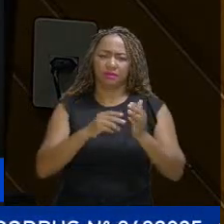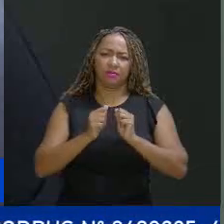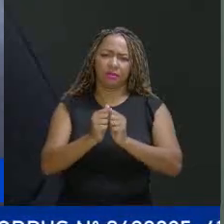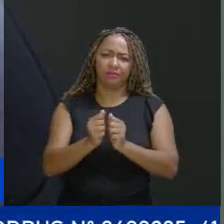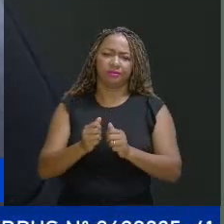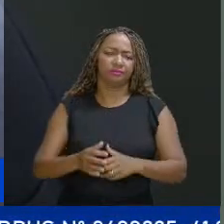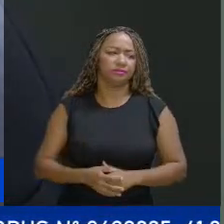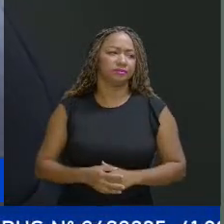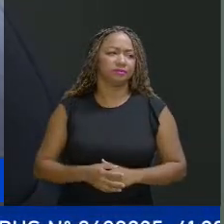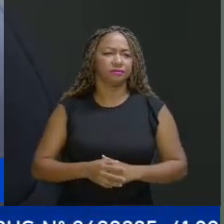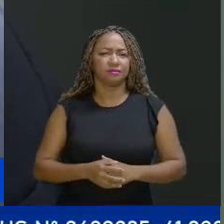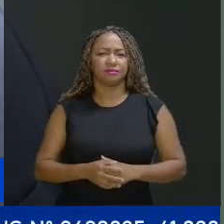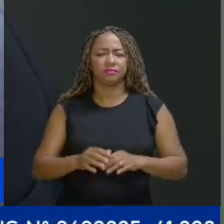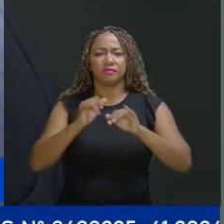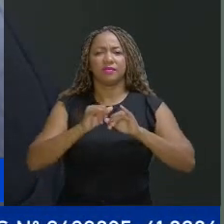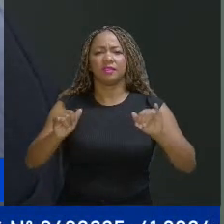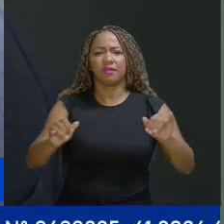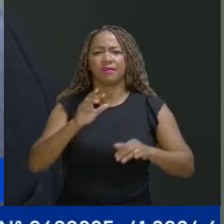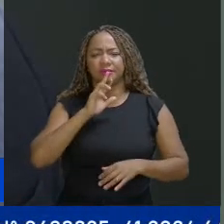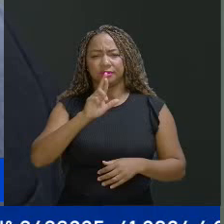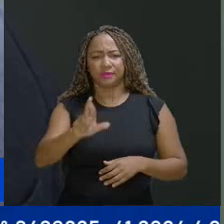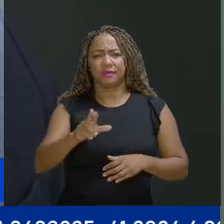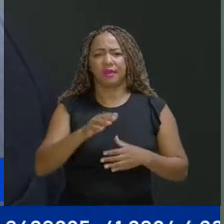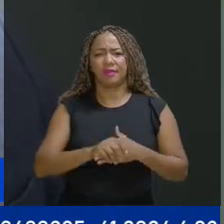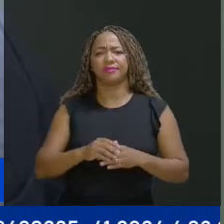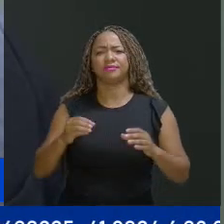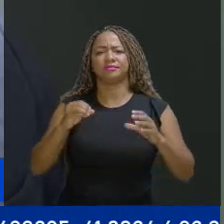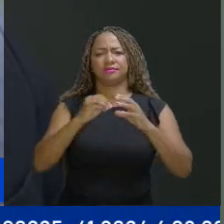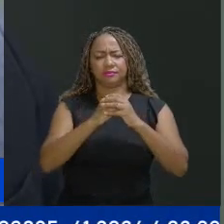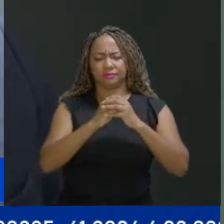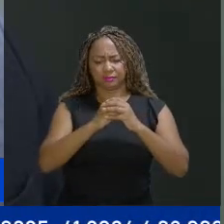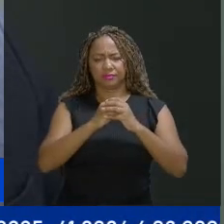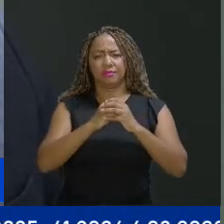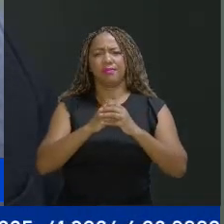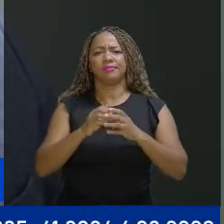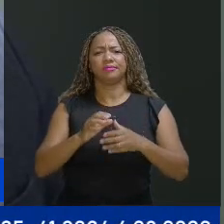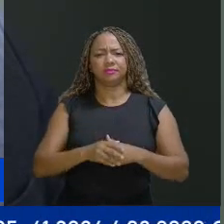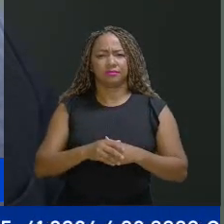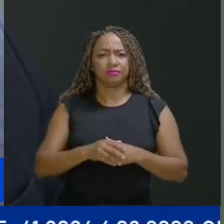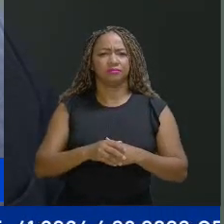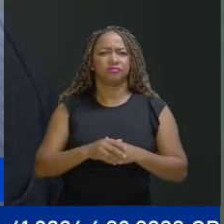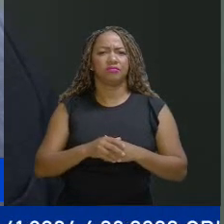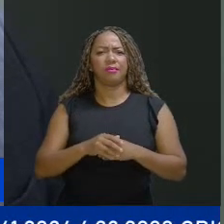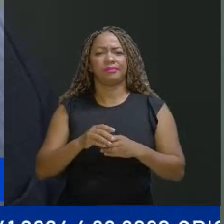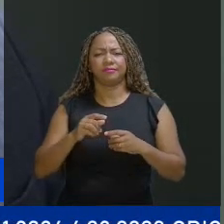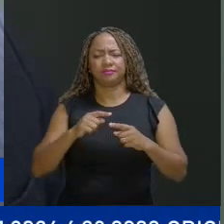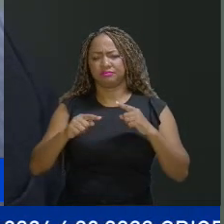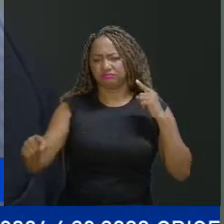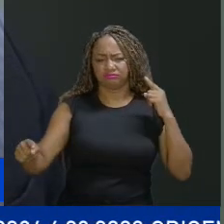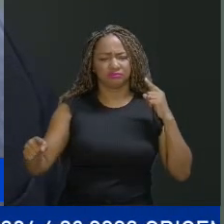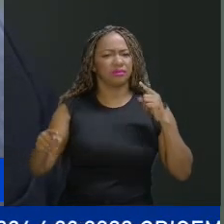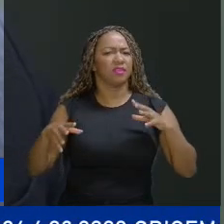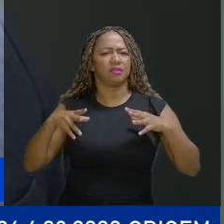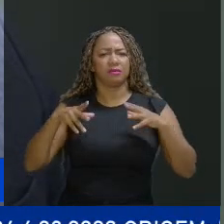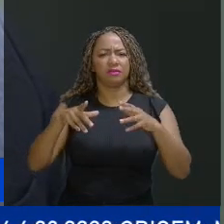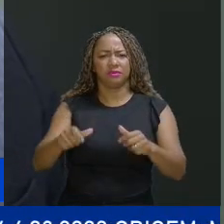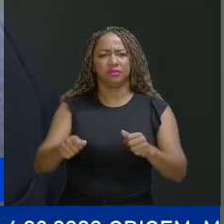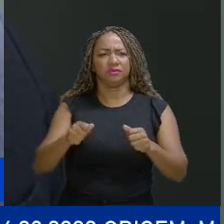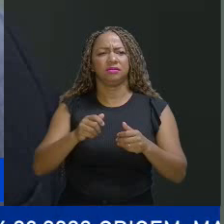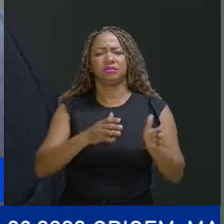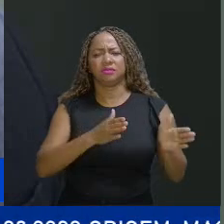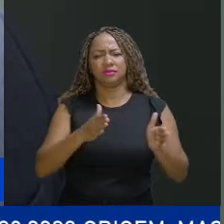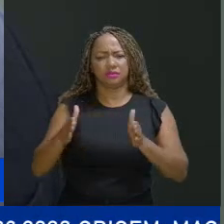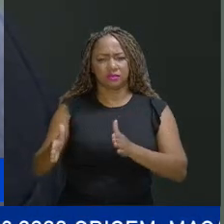relator. Eu proclamo o resultado. O Tribunal Regional Eleitoral do Amapá, em preliminar, rejeitou por unanimidade a questão